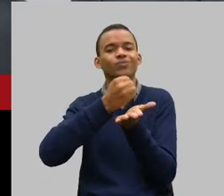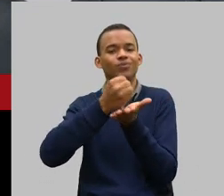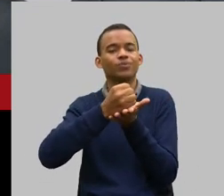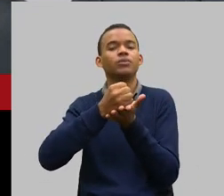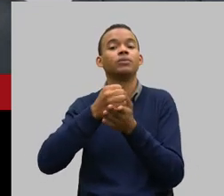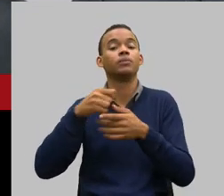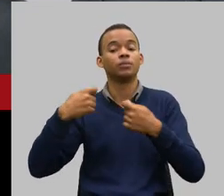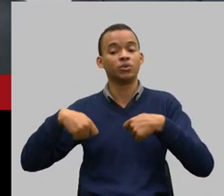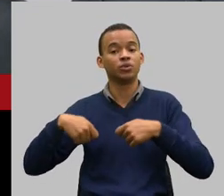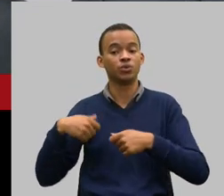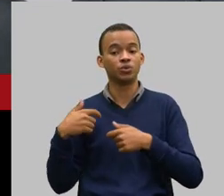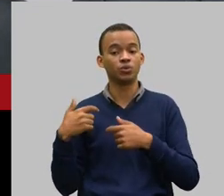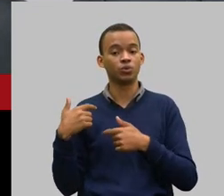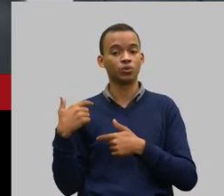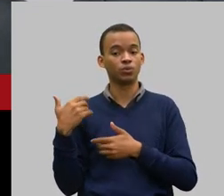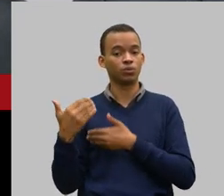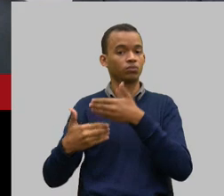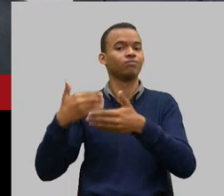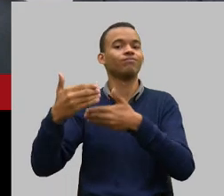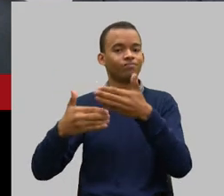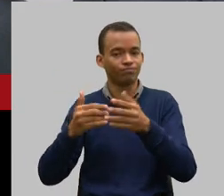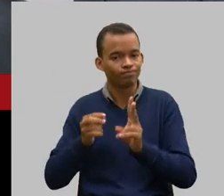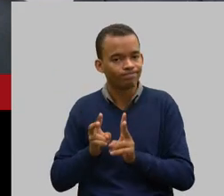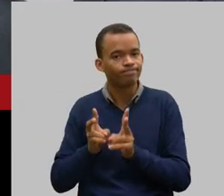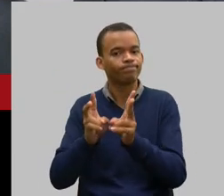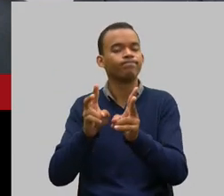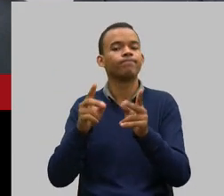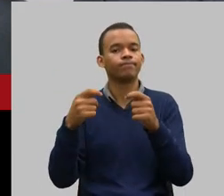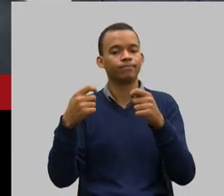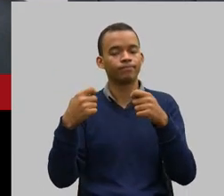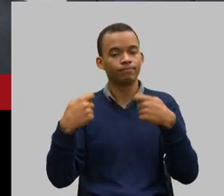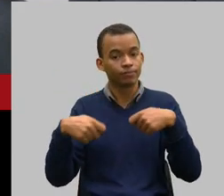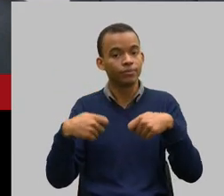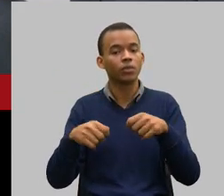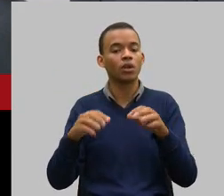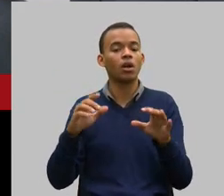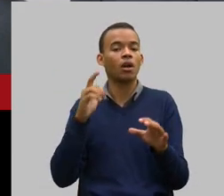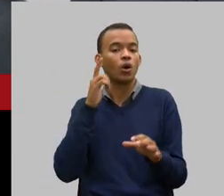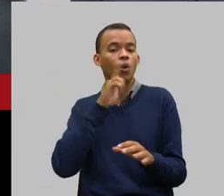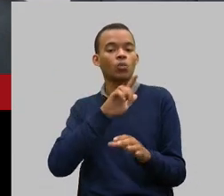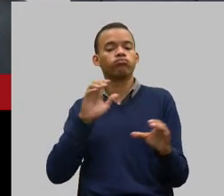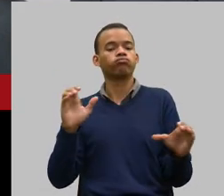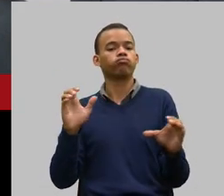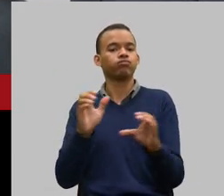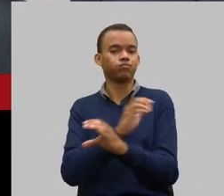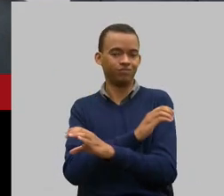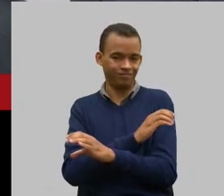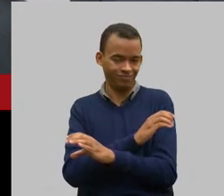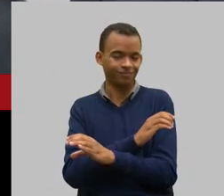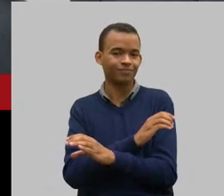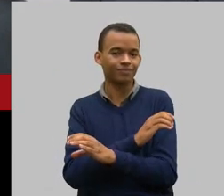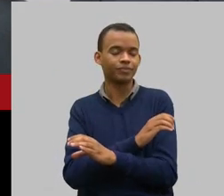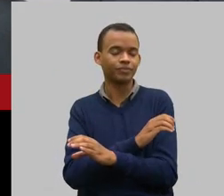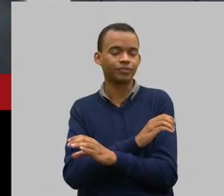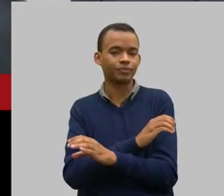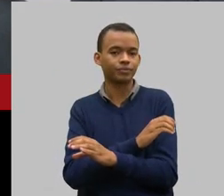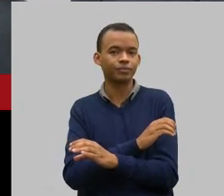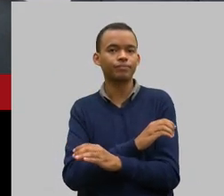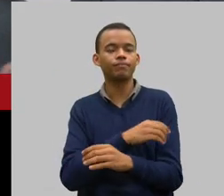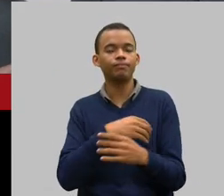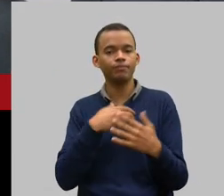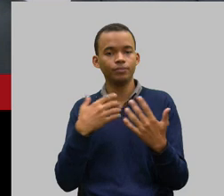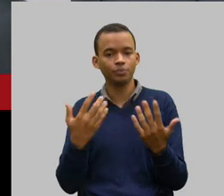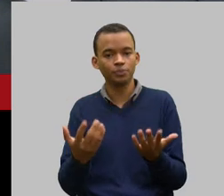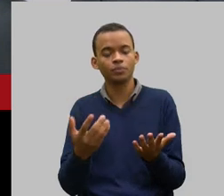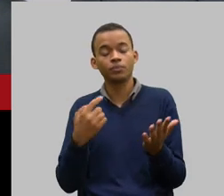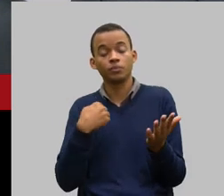Minas para concluir né Essa importante atividade então eu quero na primeira